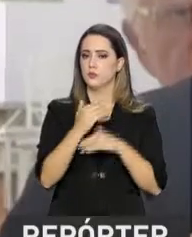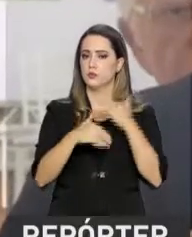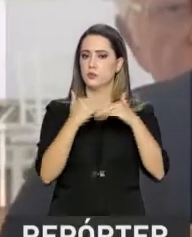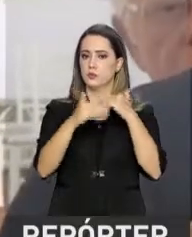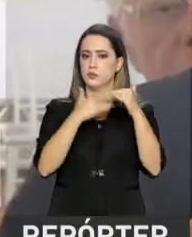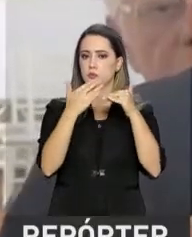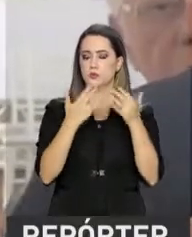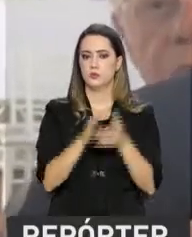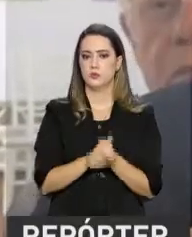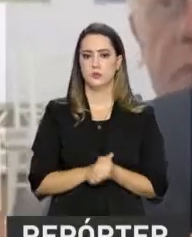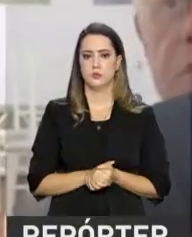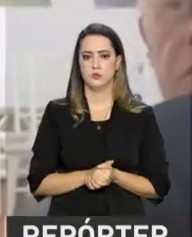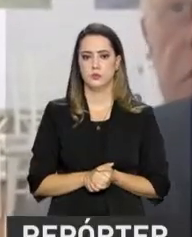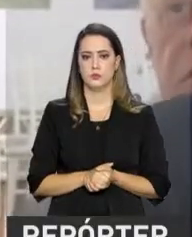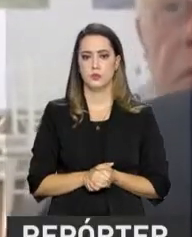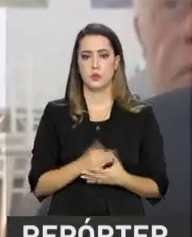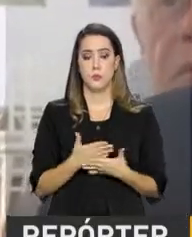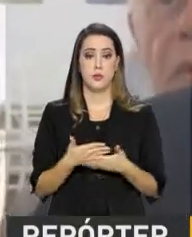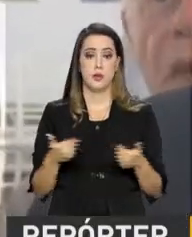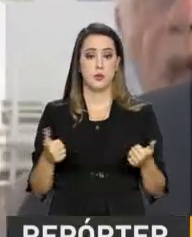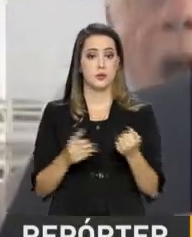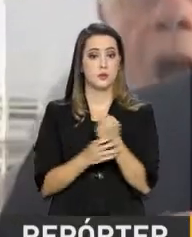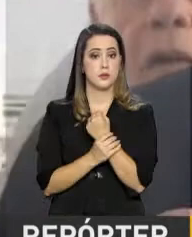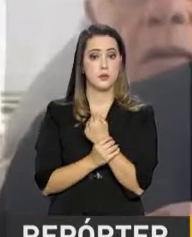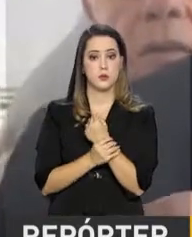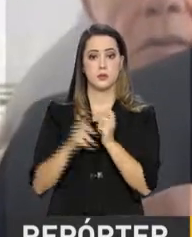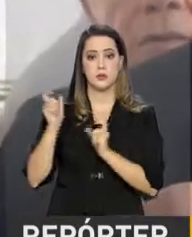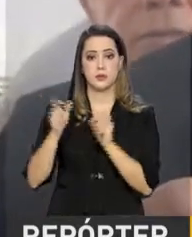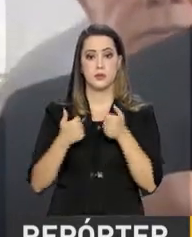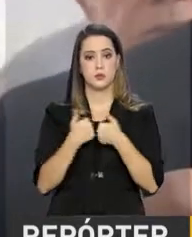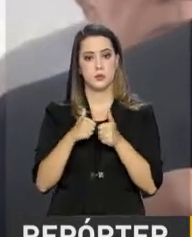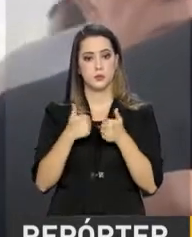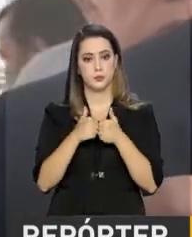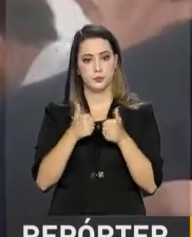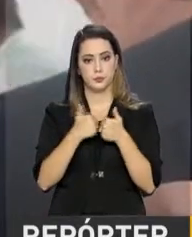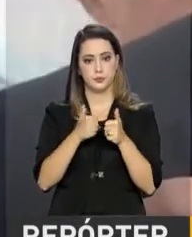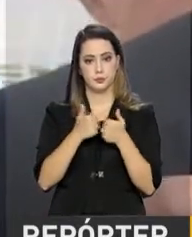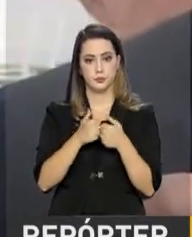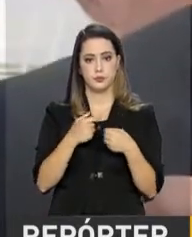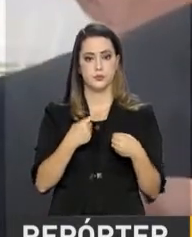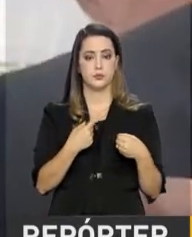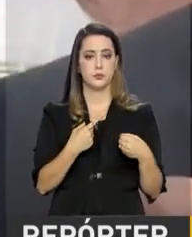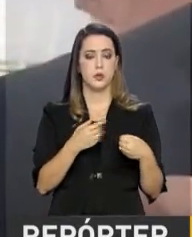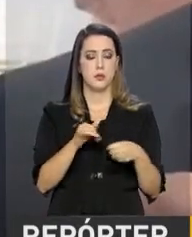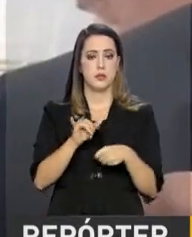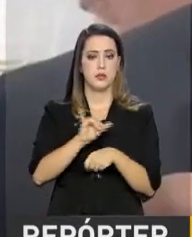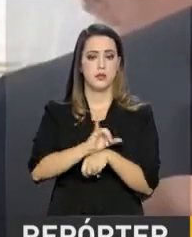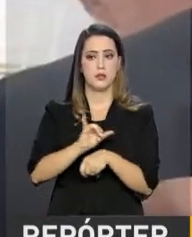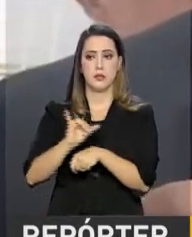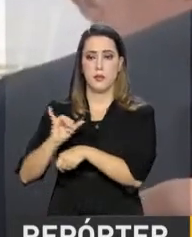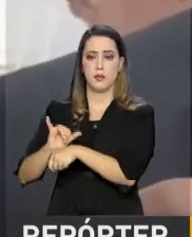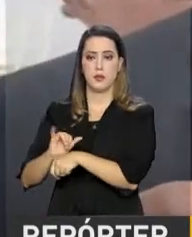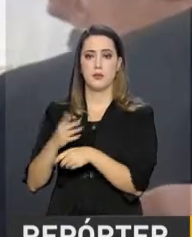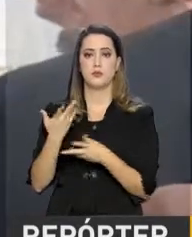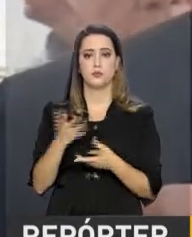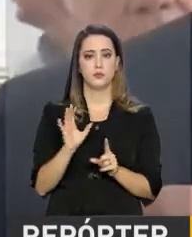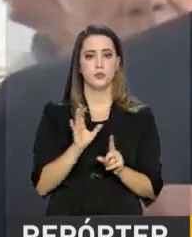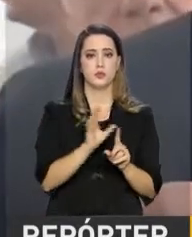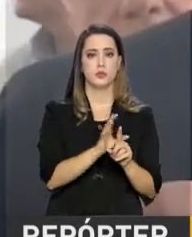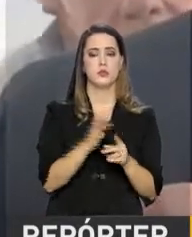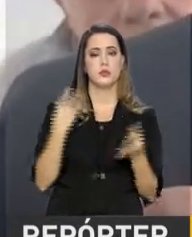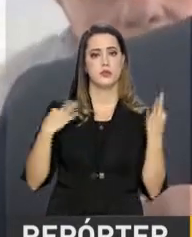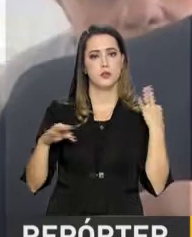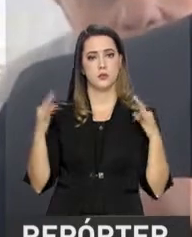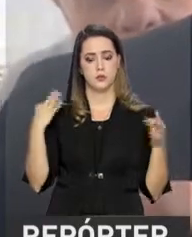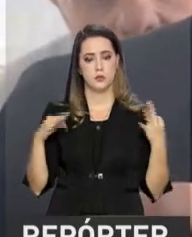vai melhorar a segurança, né, dos passageiros que se deslocam para essas capitais, terá um impacto imenso no